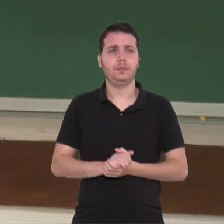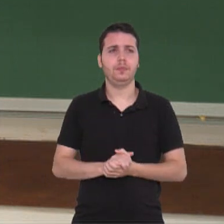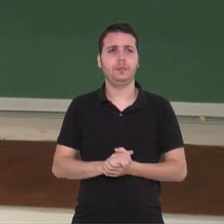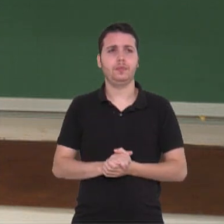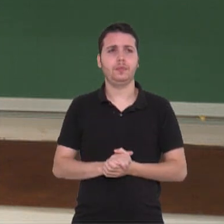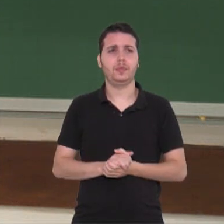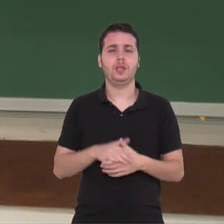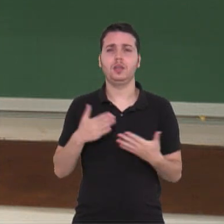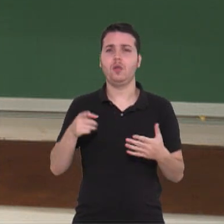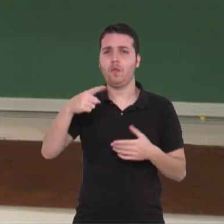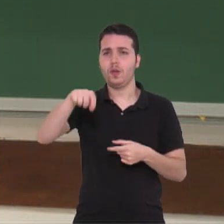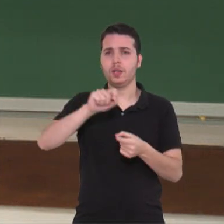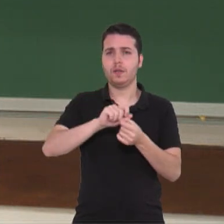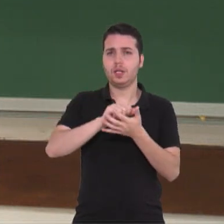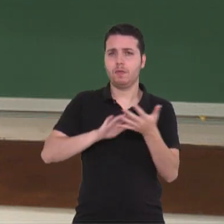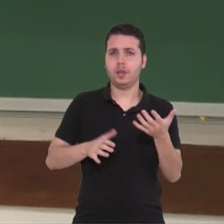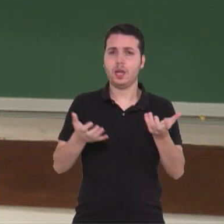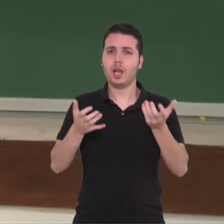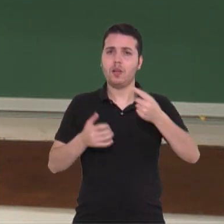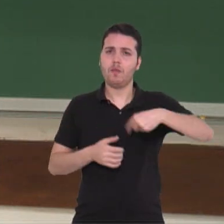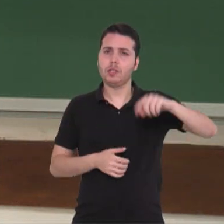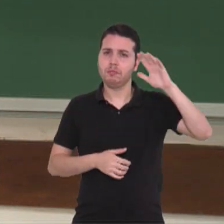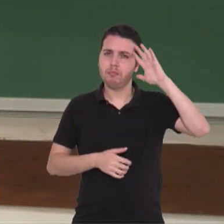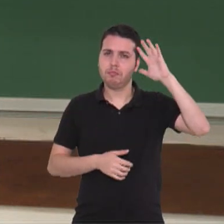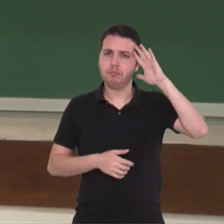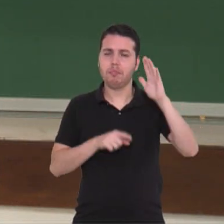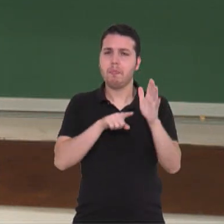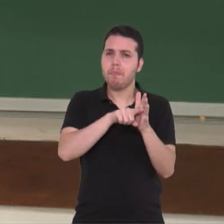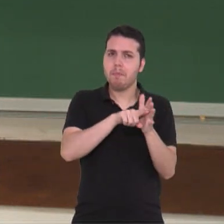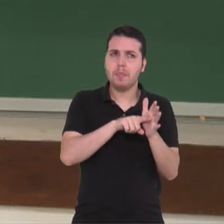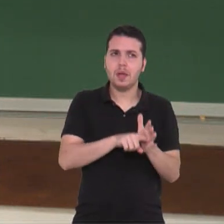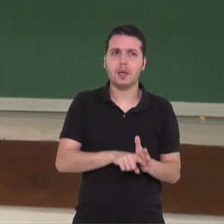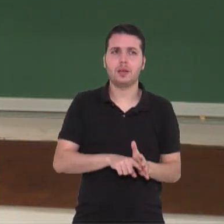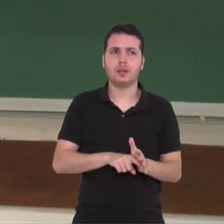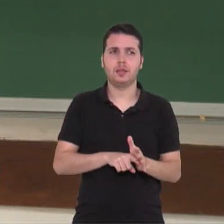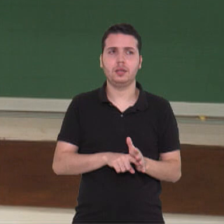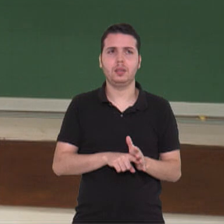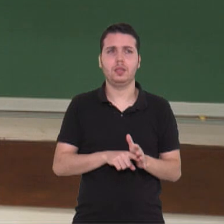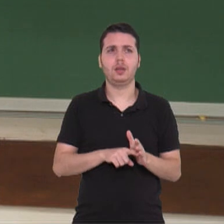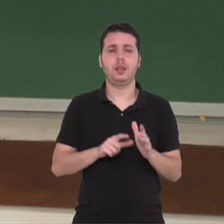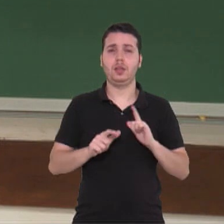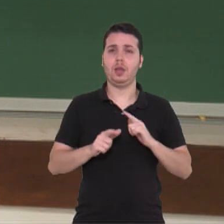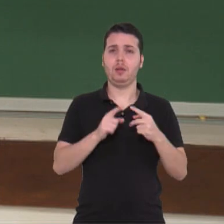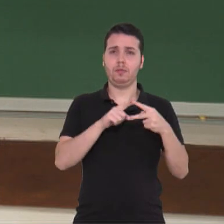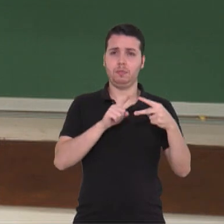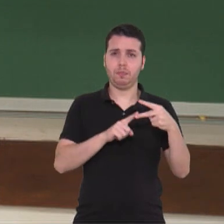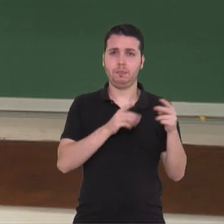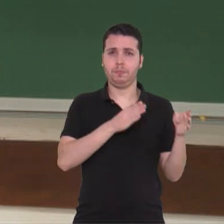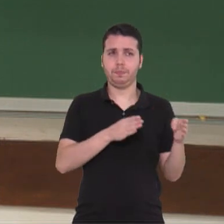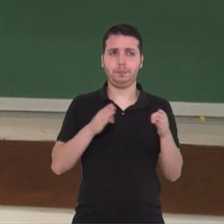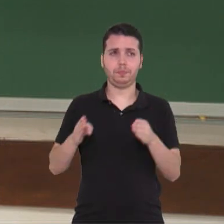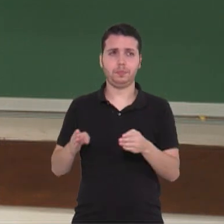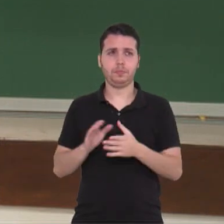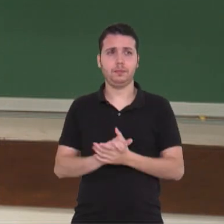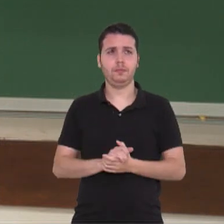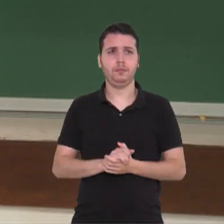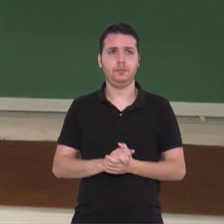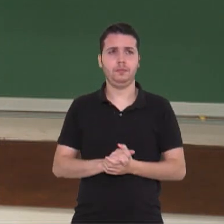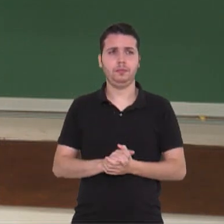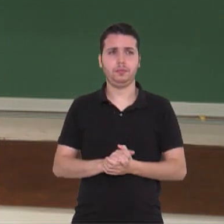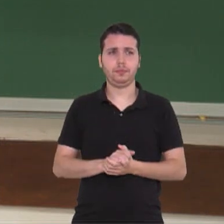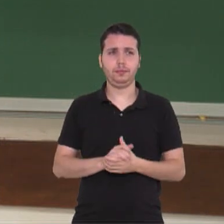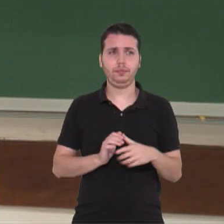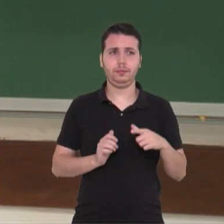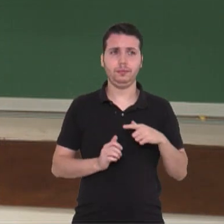Então, vocês vão fazer essa atividade agora. Eu quero que vocês pesquisem. Então, essa atividade é dividida em duas partes. Então, tem aqui e